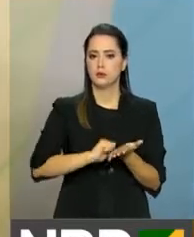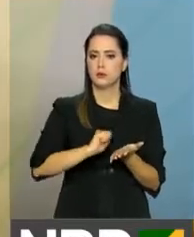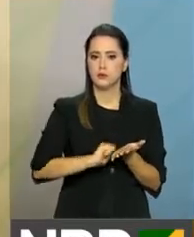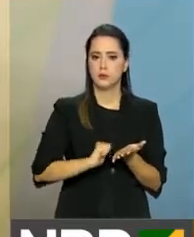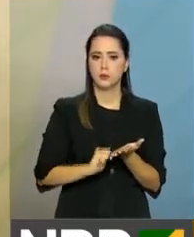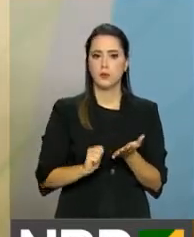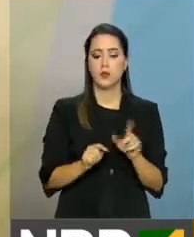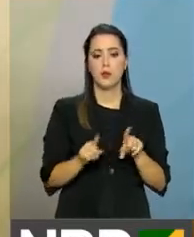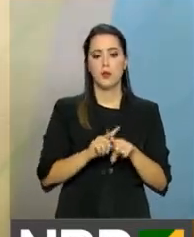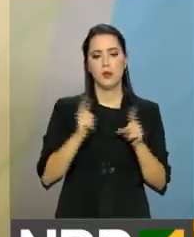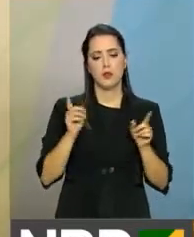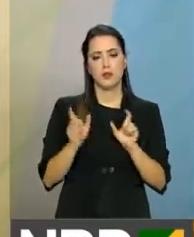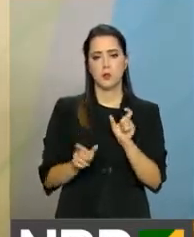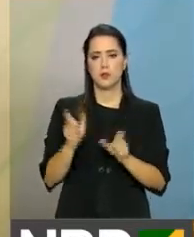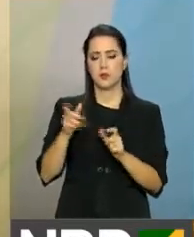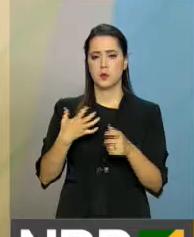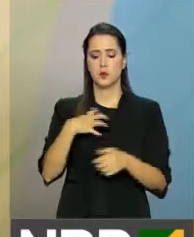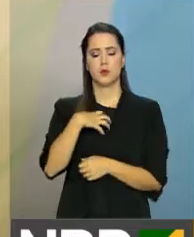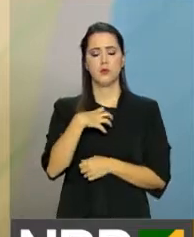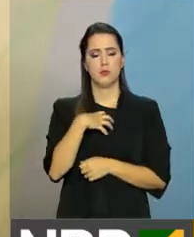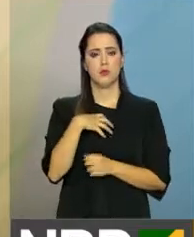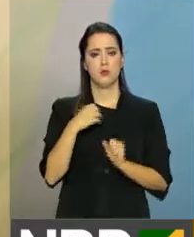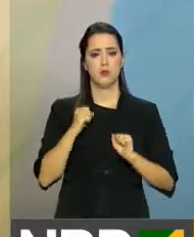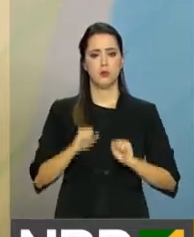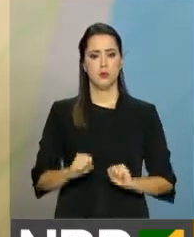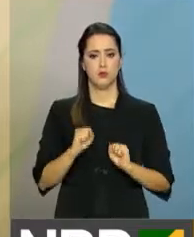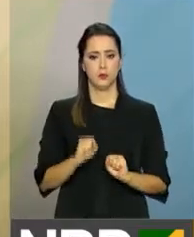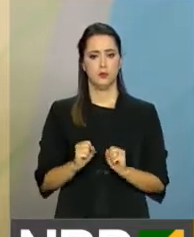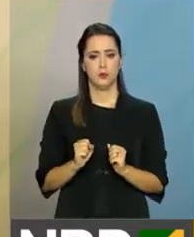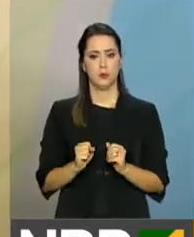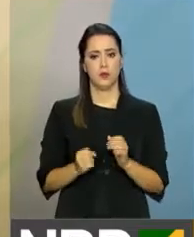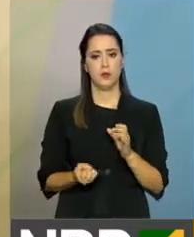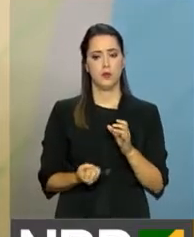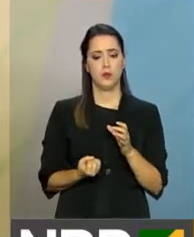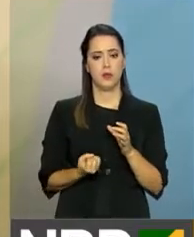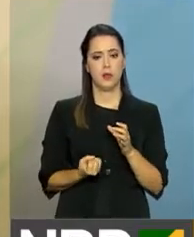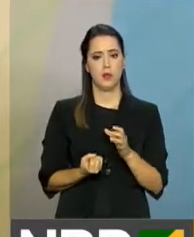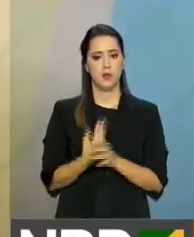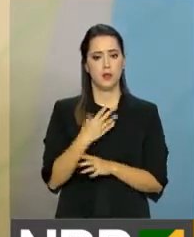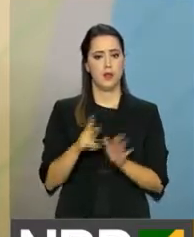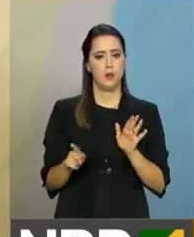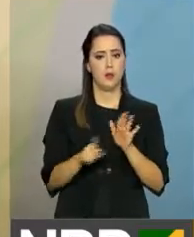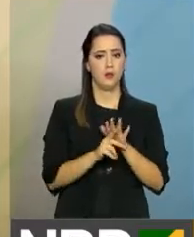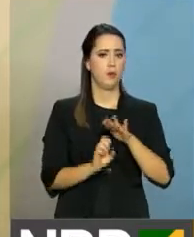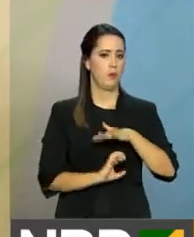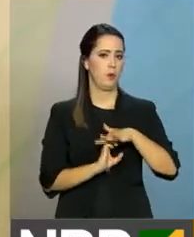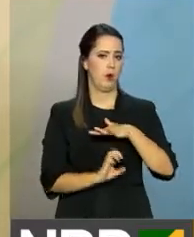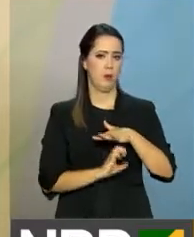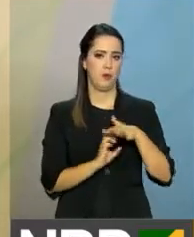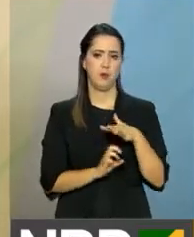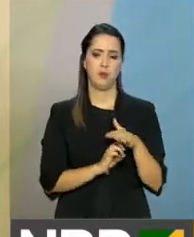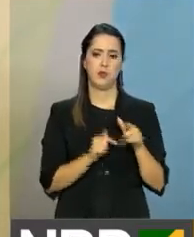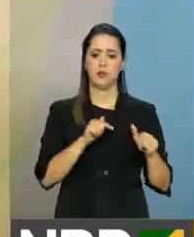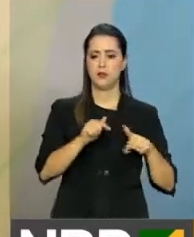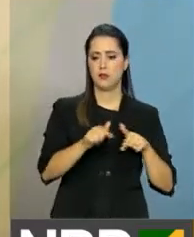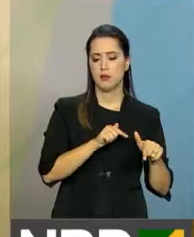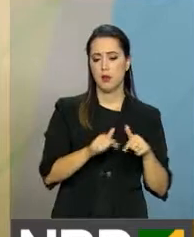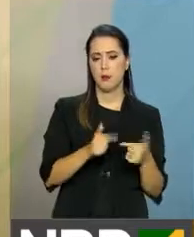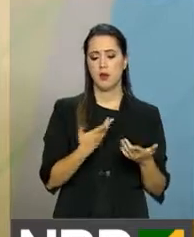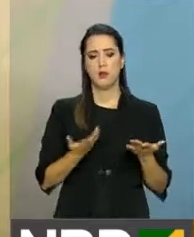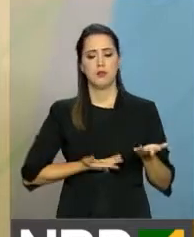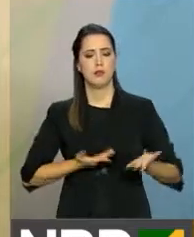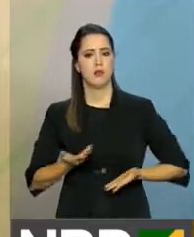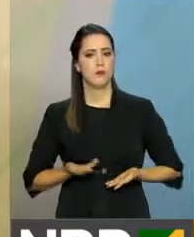carteira assinada pessoas que se sentiram habilitados a abrir alguma forma de atividade comercial de